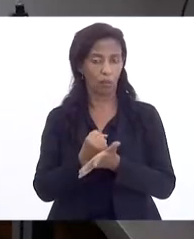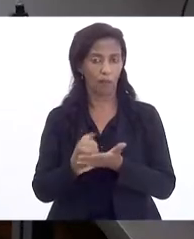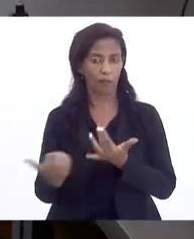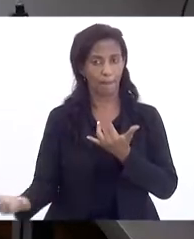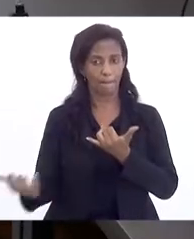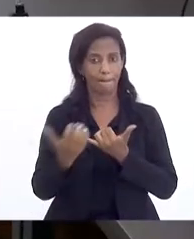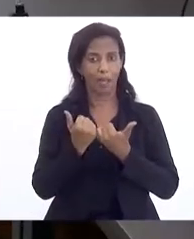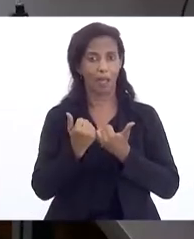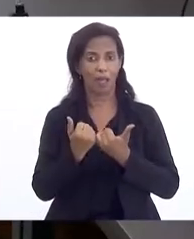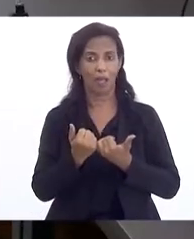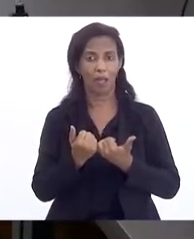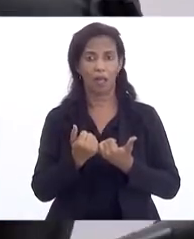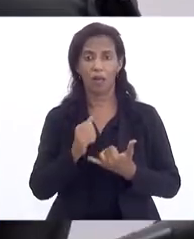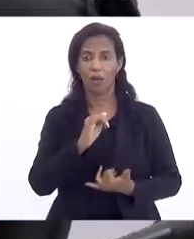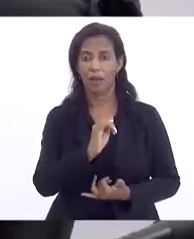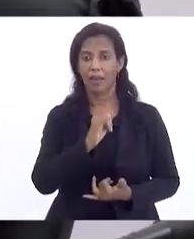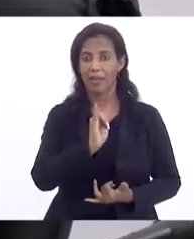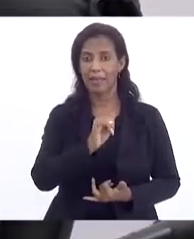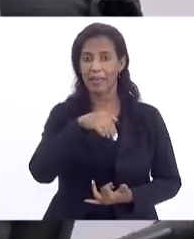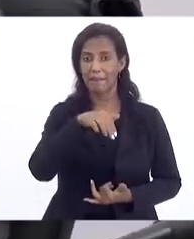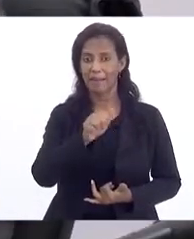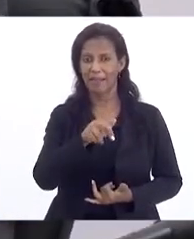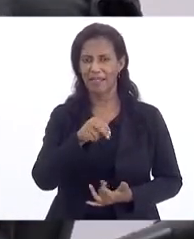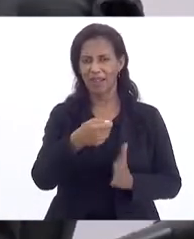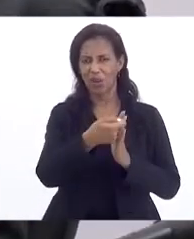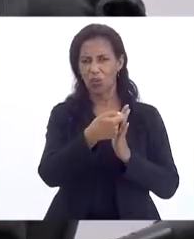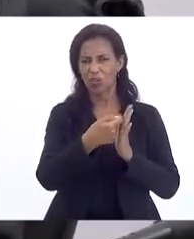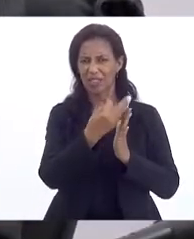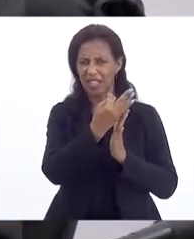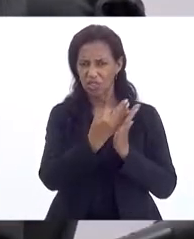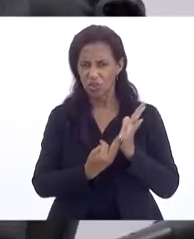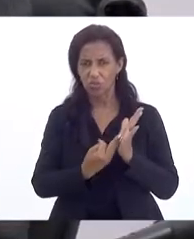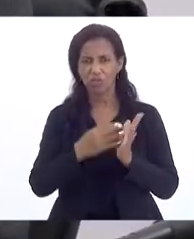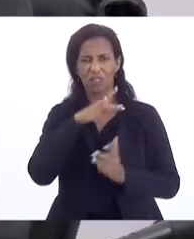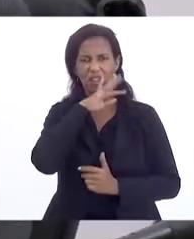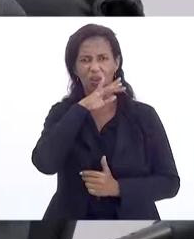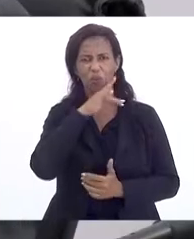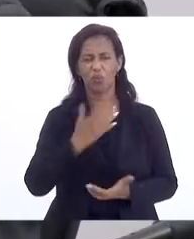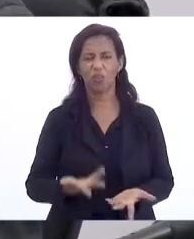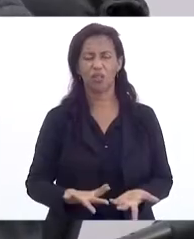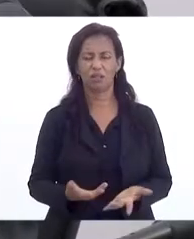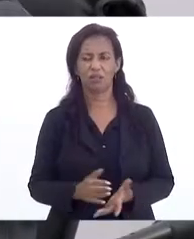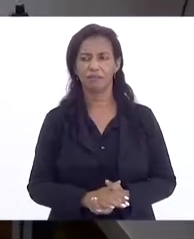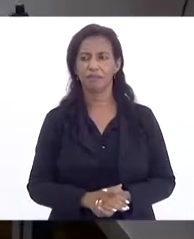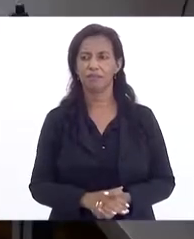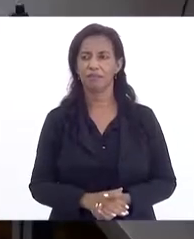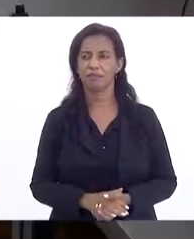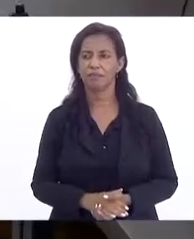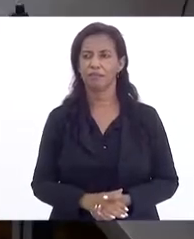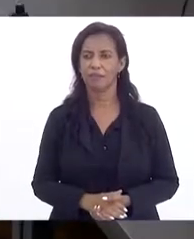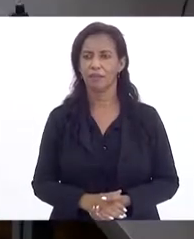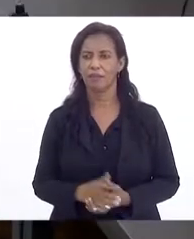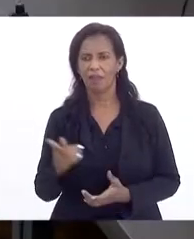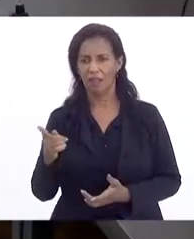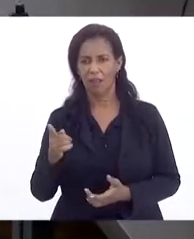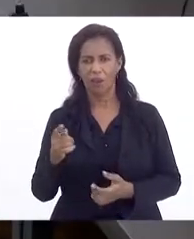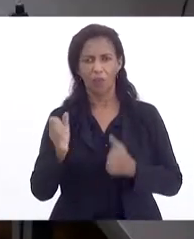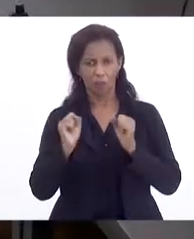ruim, e o imaterial, o texto está confuso. Porque... O texto está ruim. Tá. O deputado Luiz Paulo pode tentar adequar,